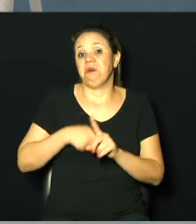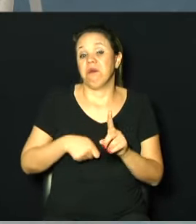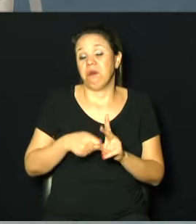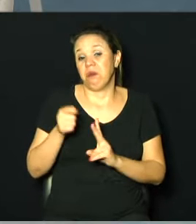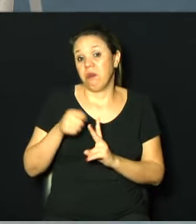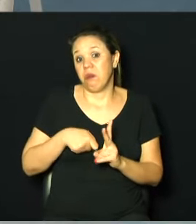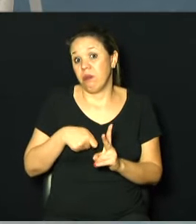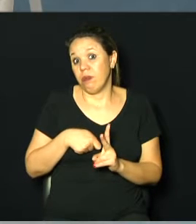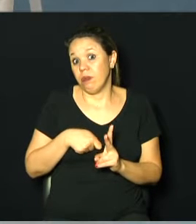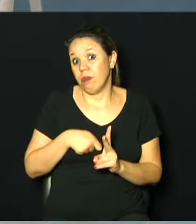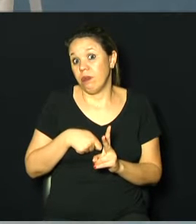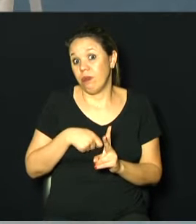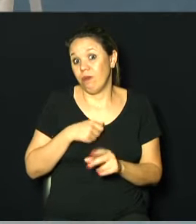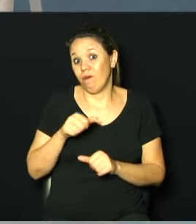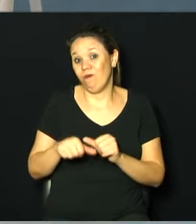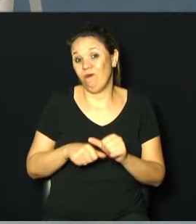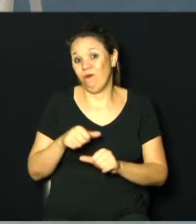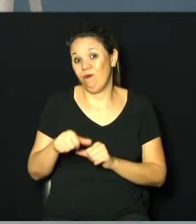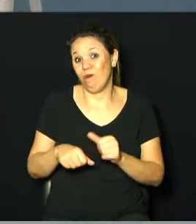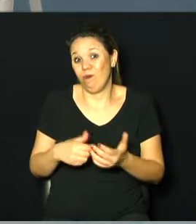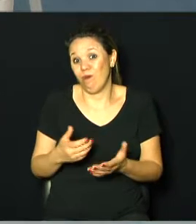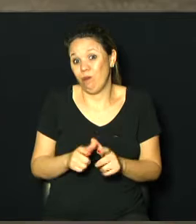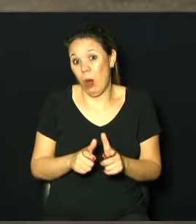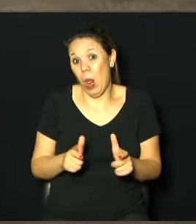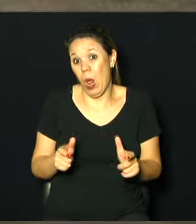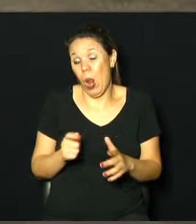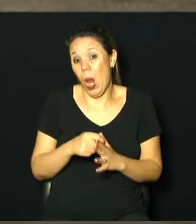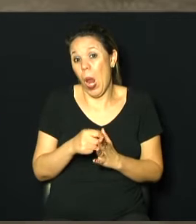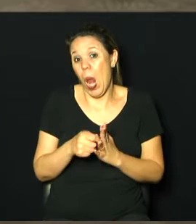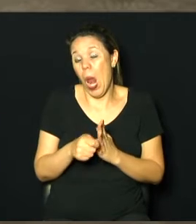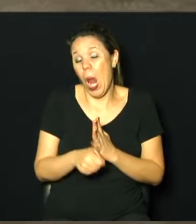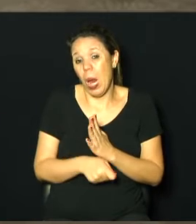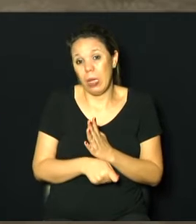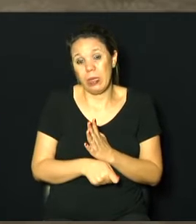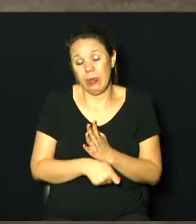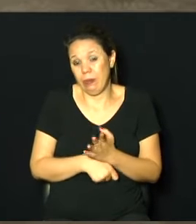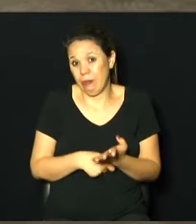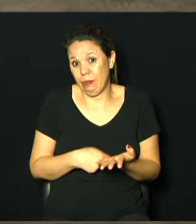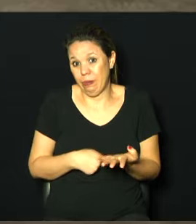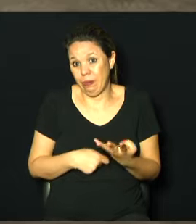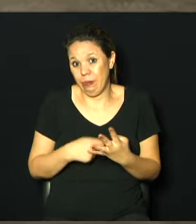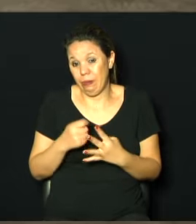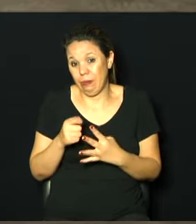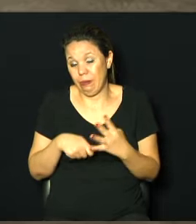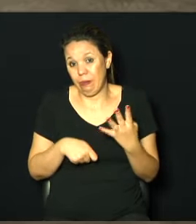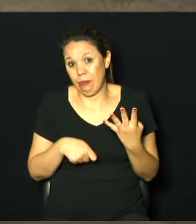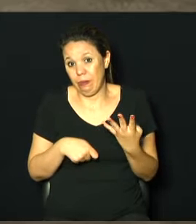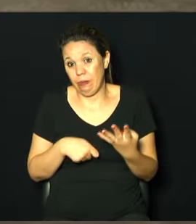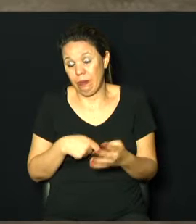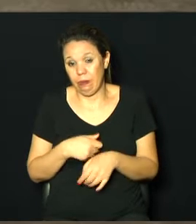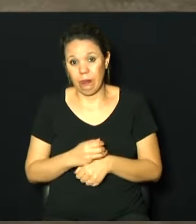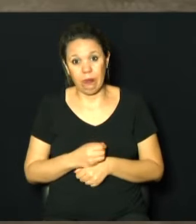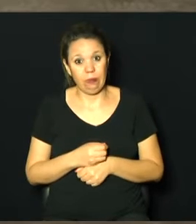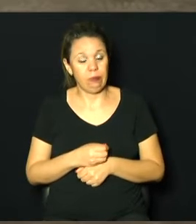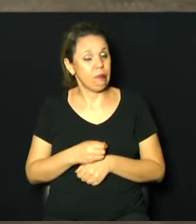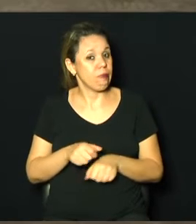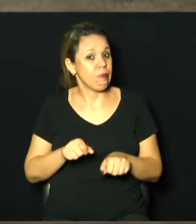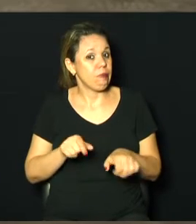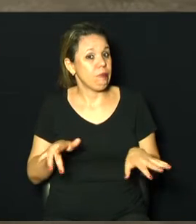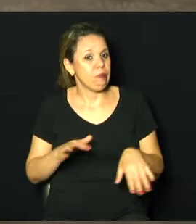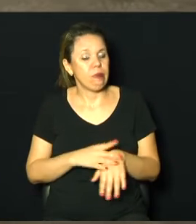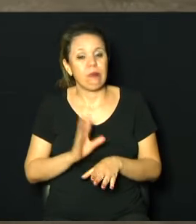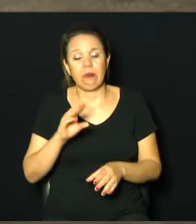1 mês, 2 meses, e isso tem se estendido, e aí isso foi Já, tomando uma já proporção são muito 4 meses praticamente, né, quatro Anne? Dentro